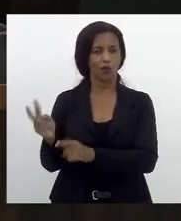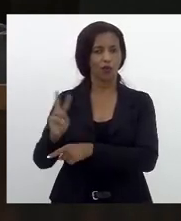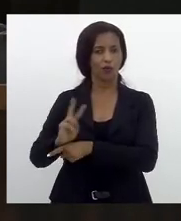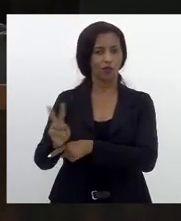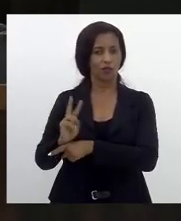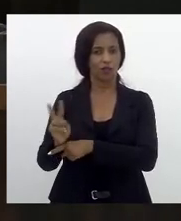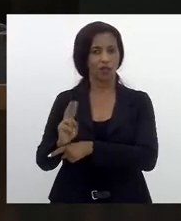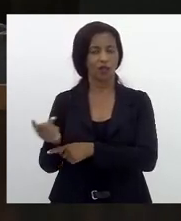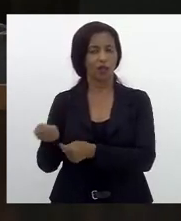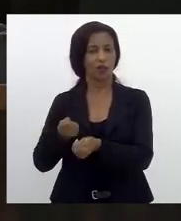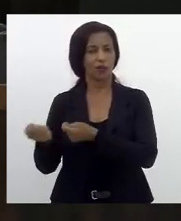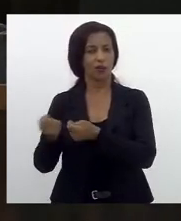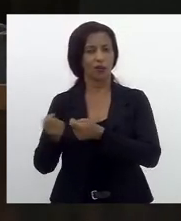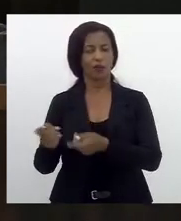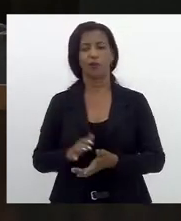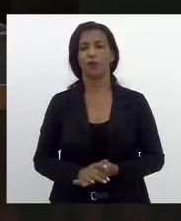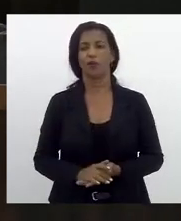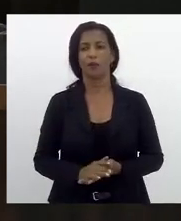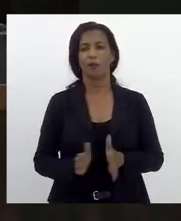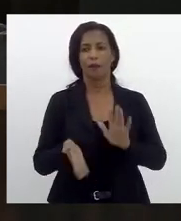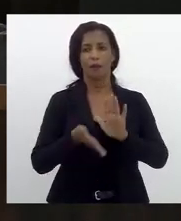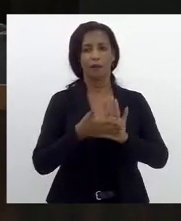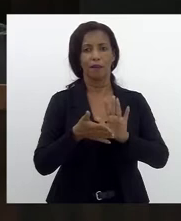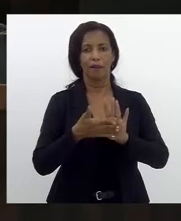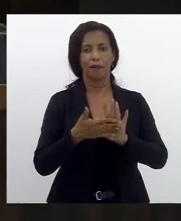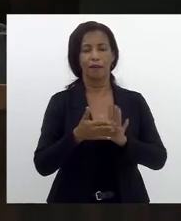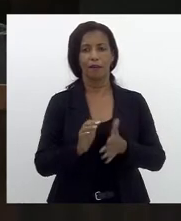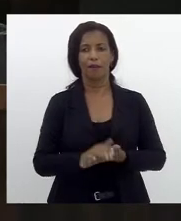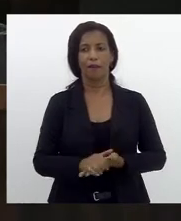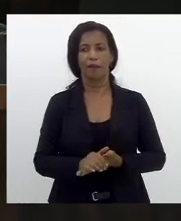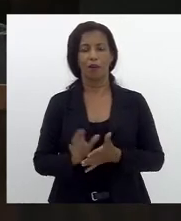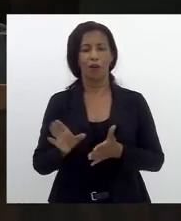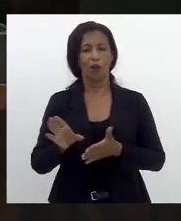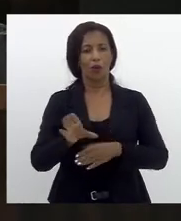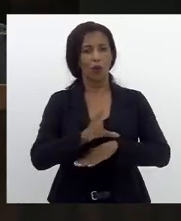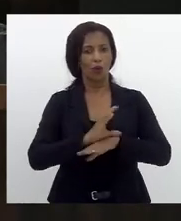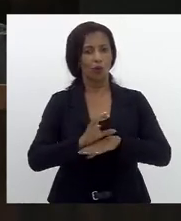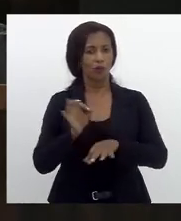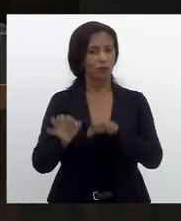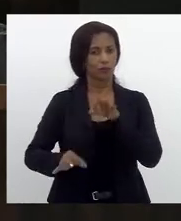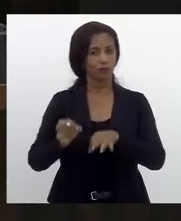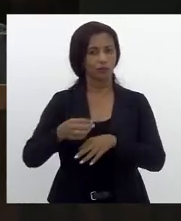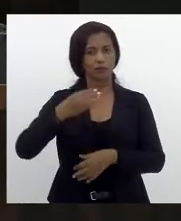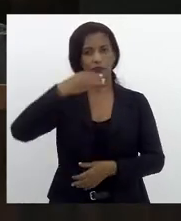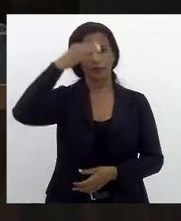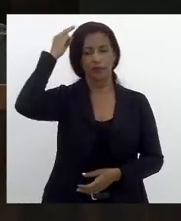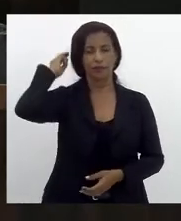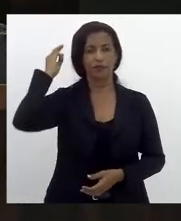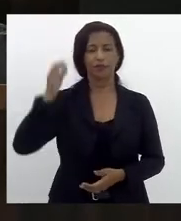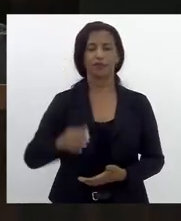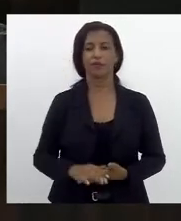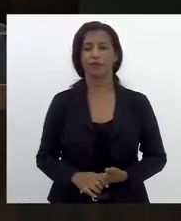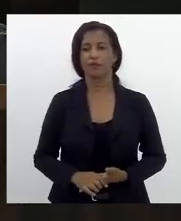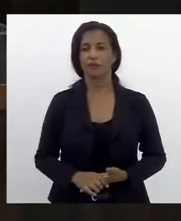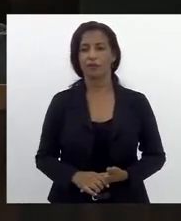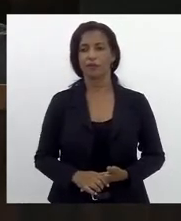Fiscalização Financeira e Controle. Para emitir parecer pela Comissão de Constituição e Justiça, deputado Márcio Pacheco.